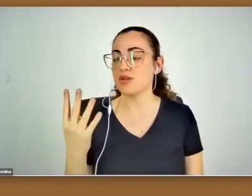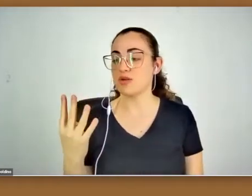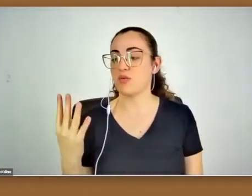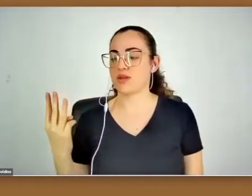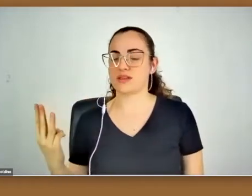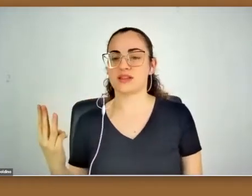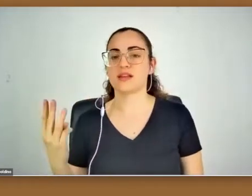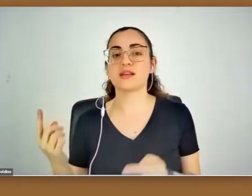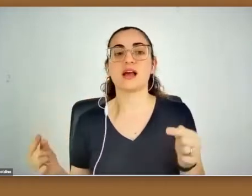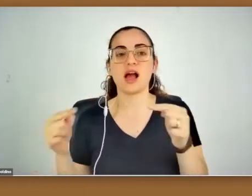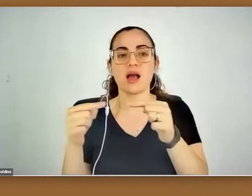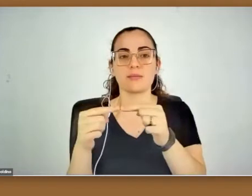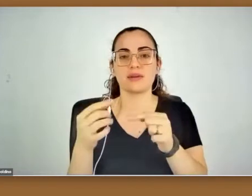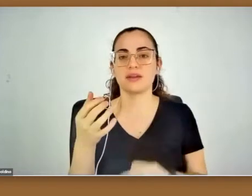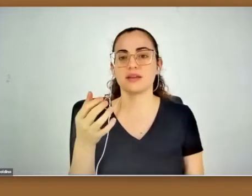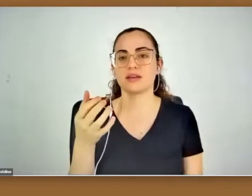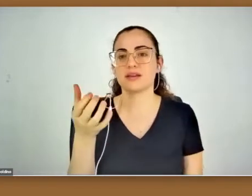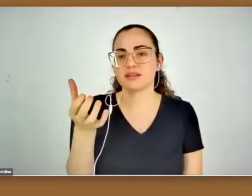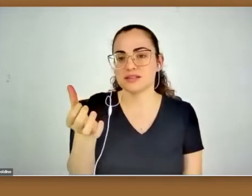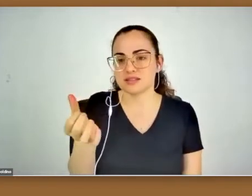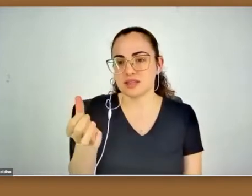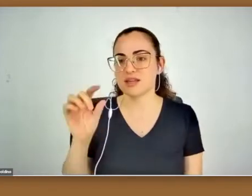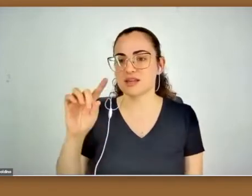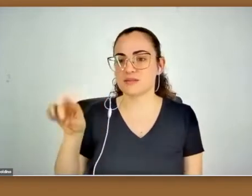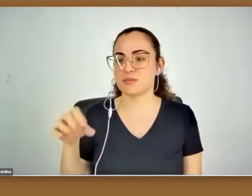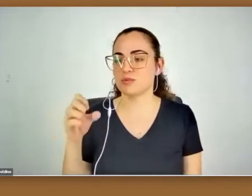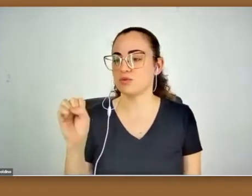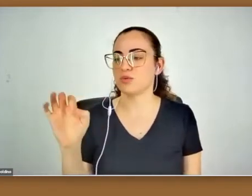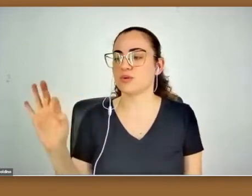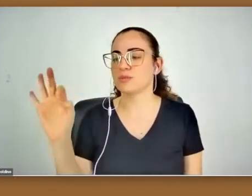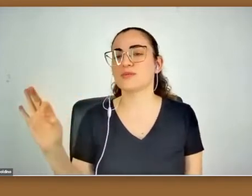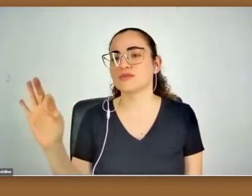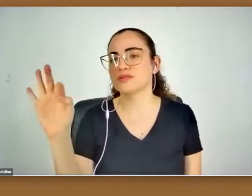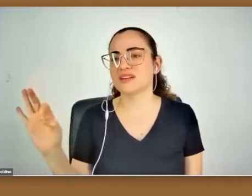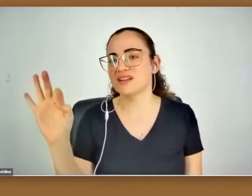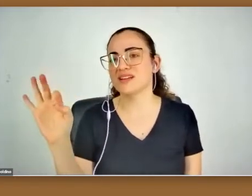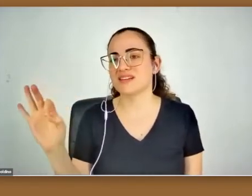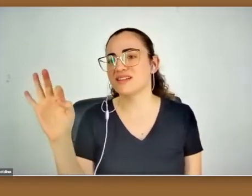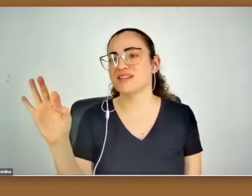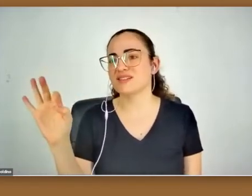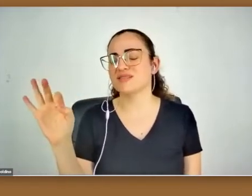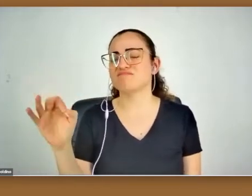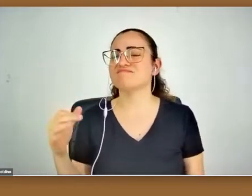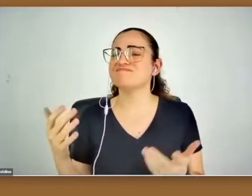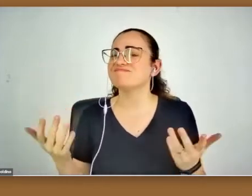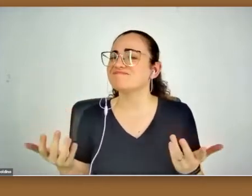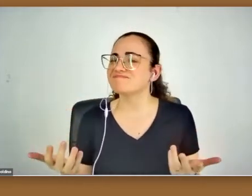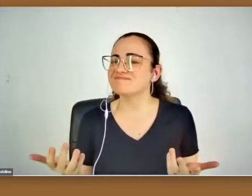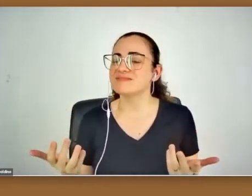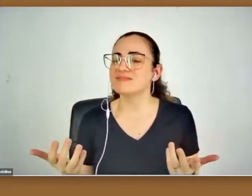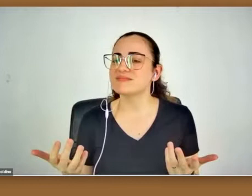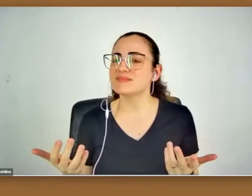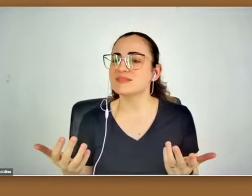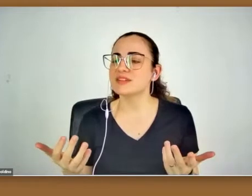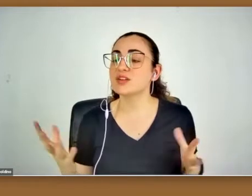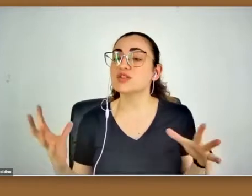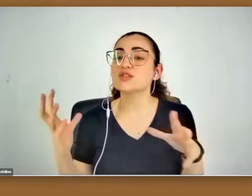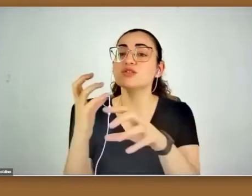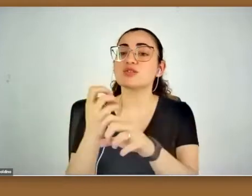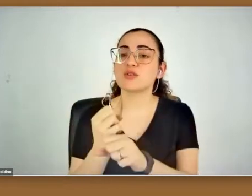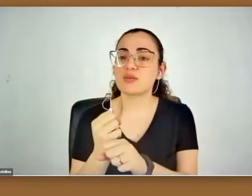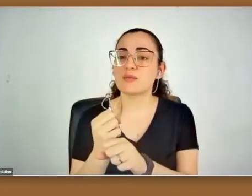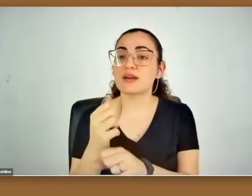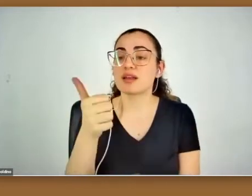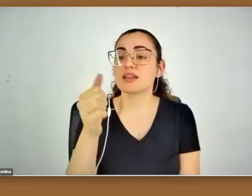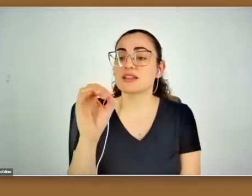de espécies de mosquitos que são, né, transmissores dessas infecções para humanos. Então, 331 vetores